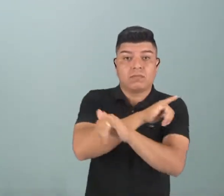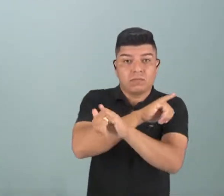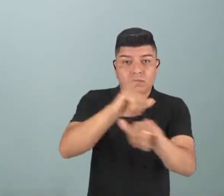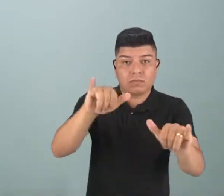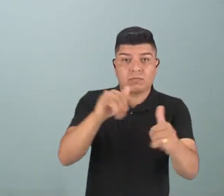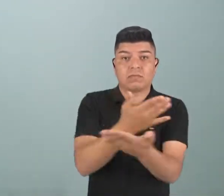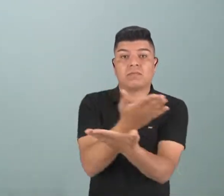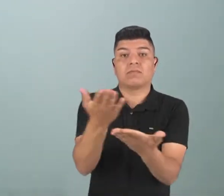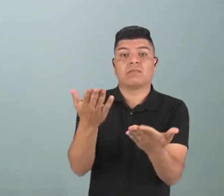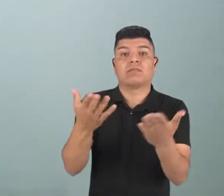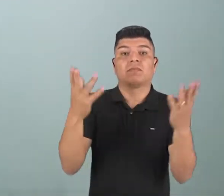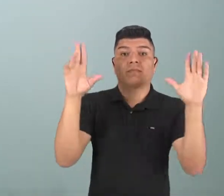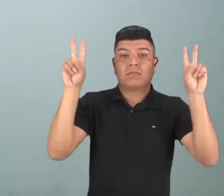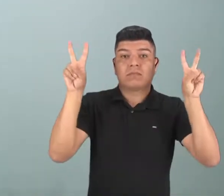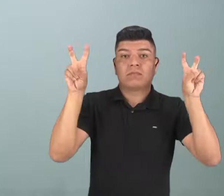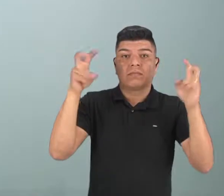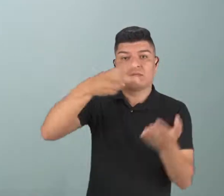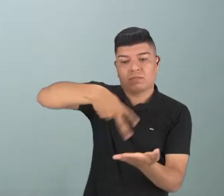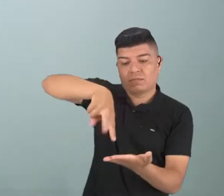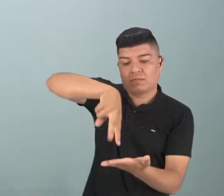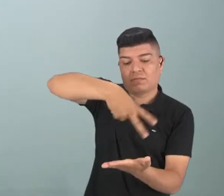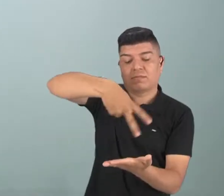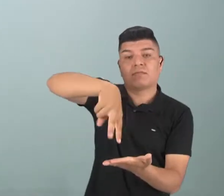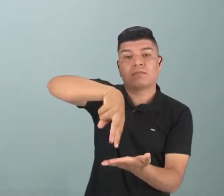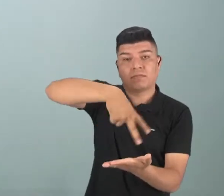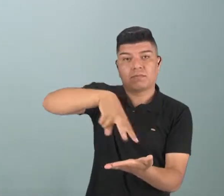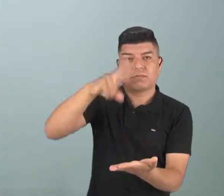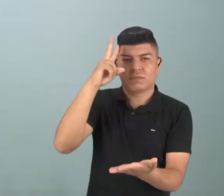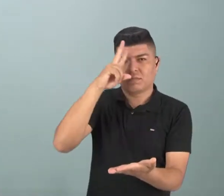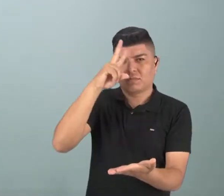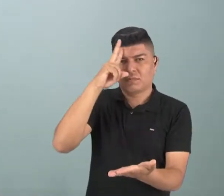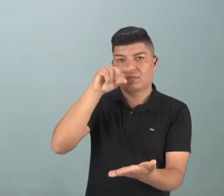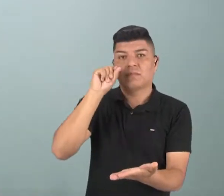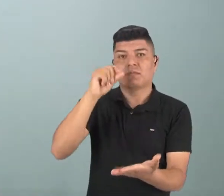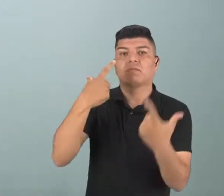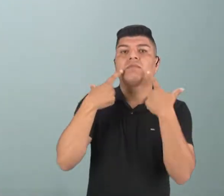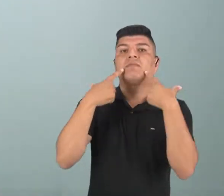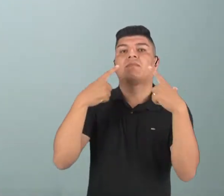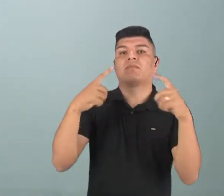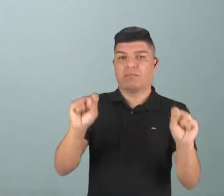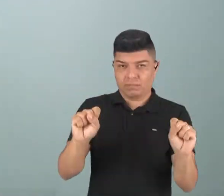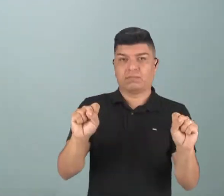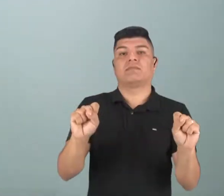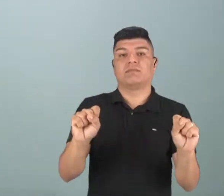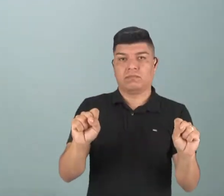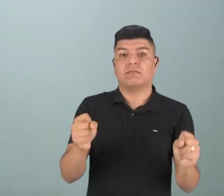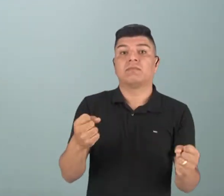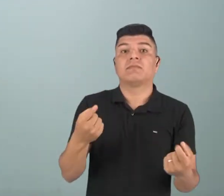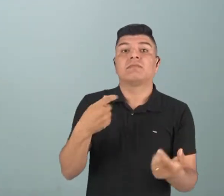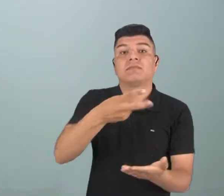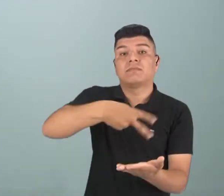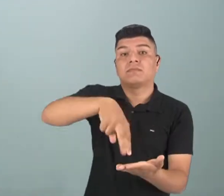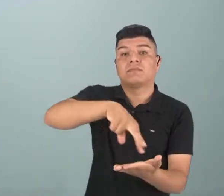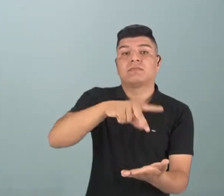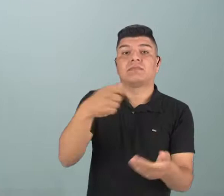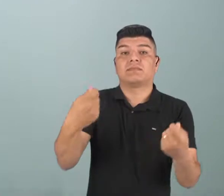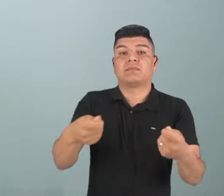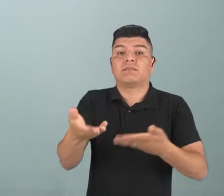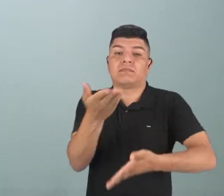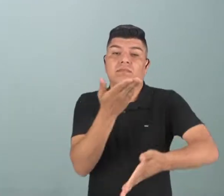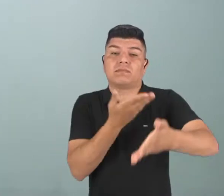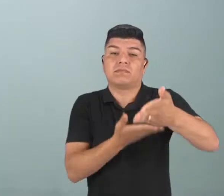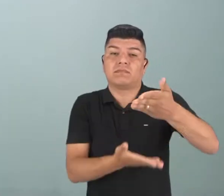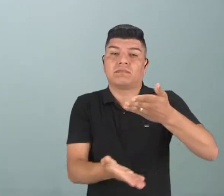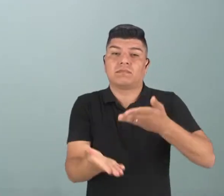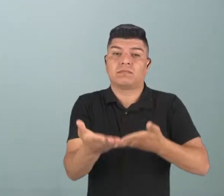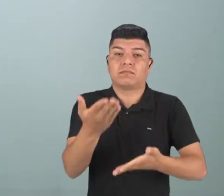sobre a dança. Gente, vamos lembrar que a dança é uma linguagem. Então a dança ela tem que